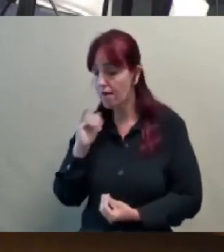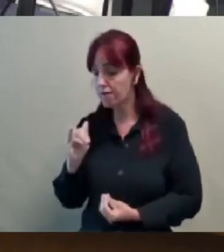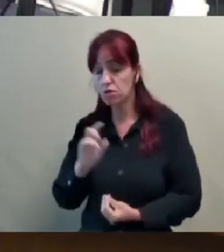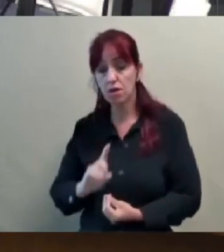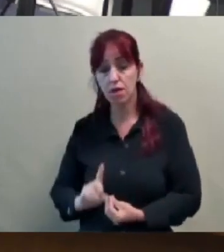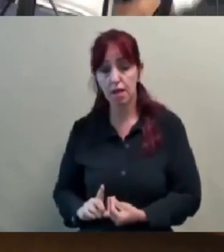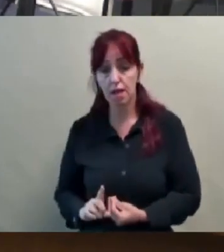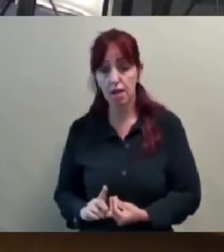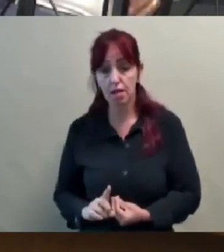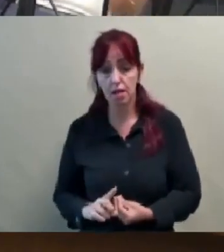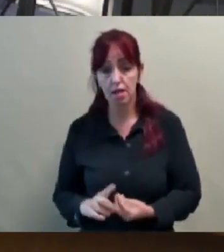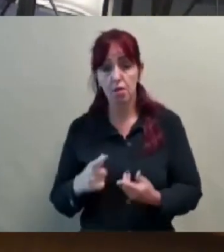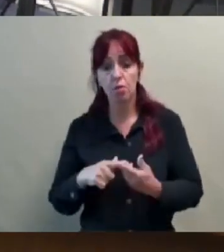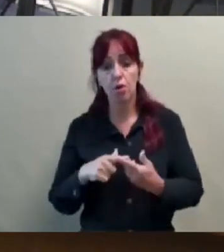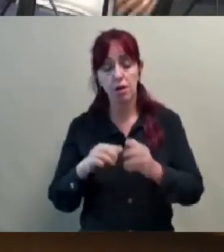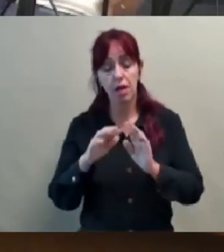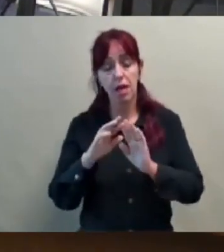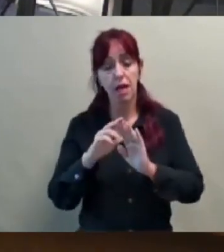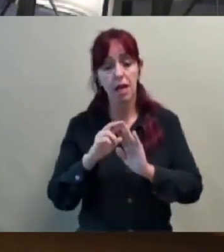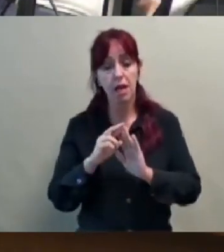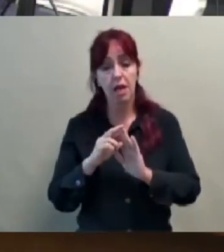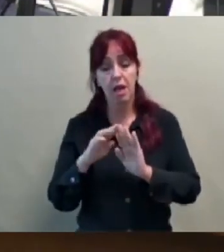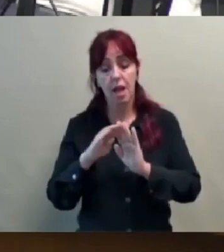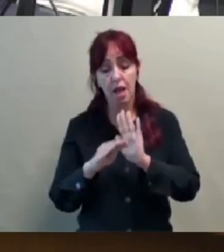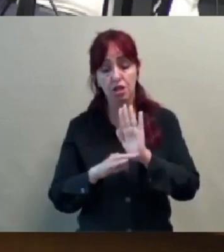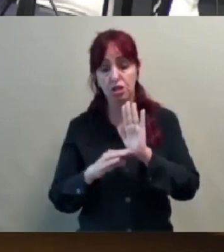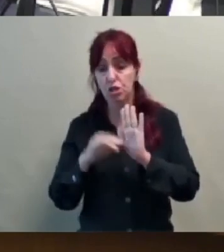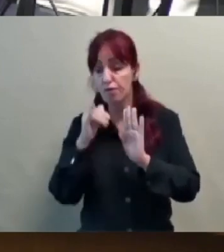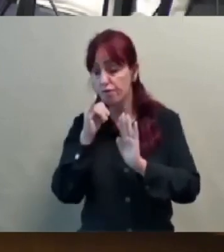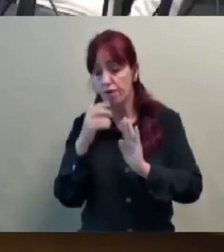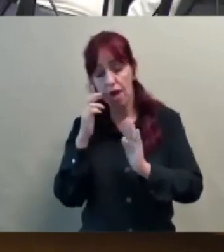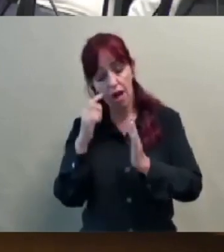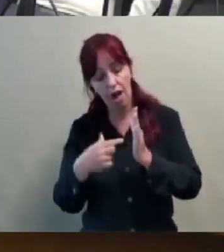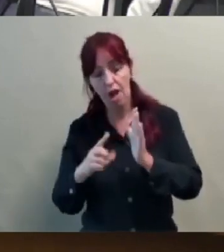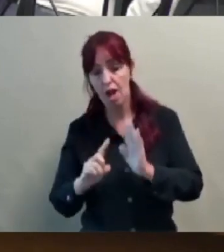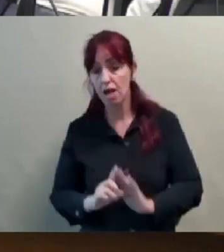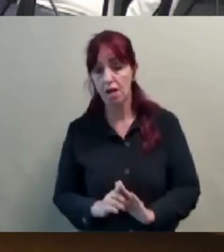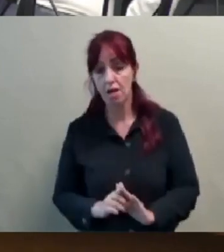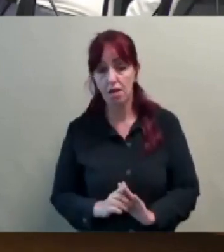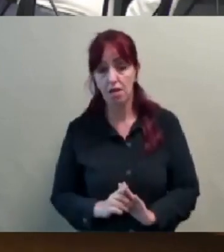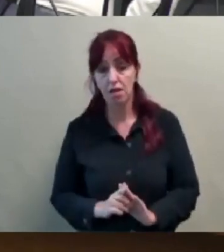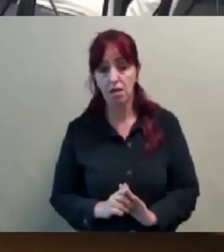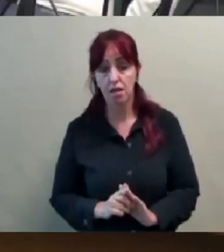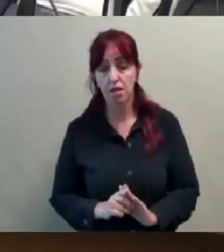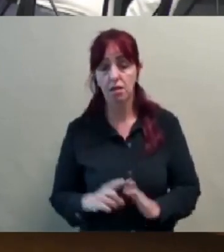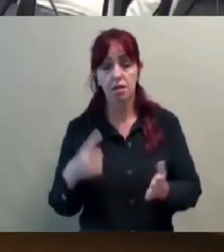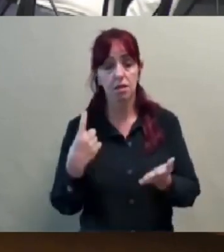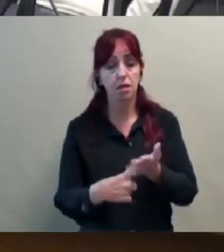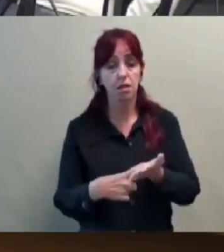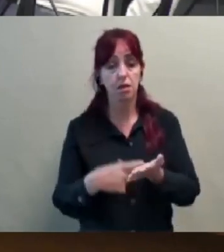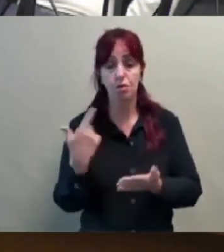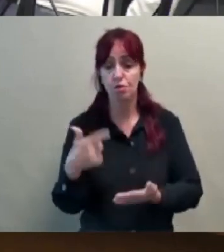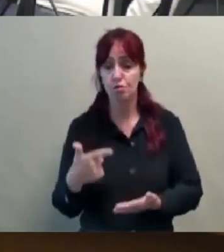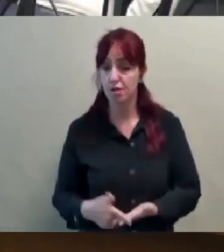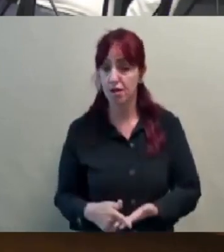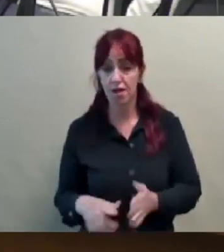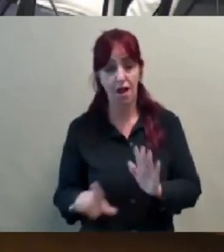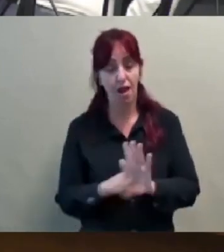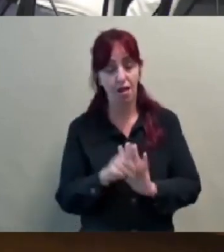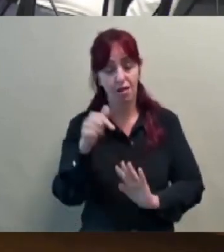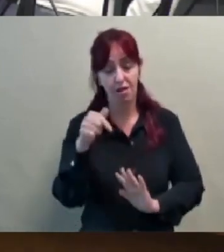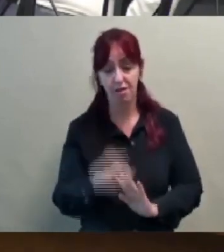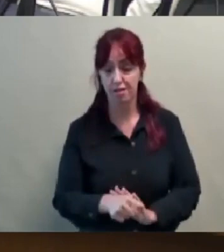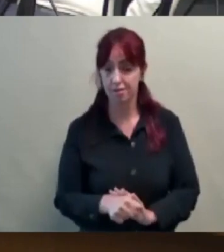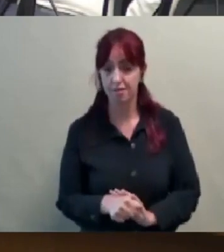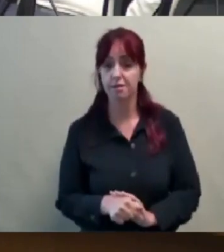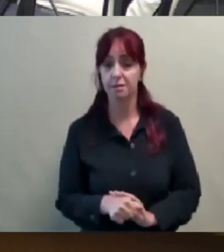constava nada, para variar, né, vereadora Marcela? Não constava nada na agenda, descumprindo uma lei aqui dessa casa, descumprindo a